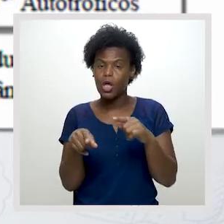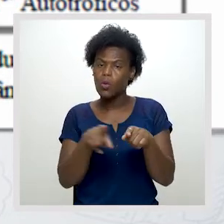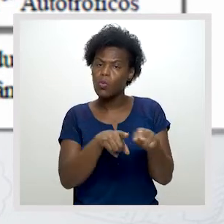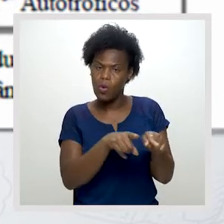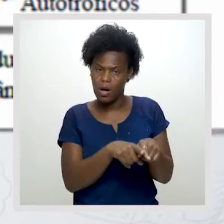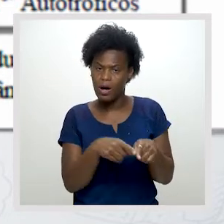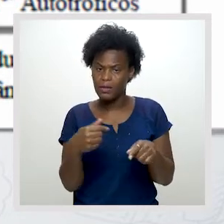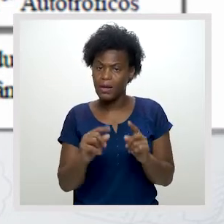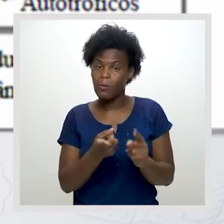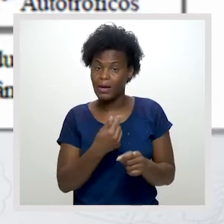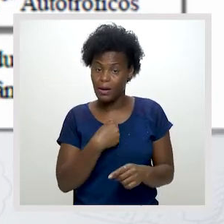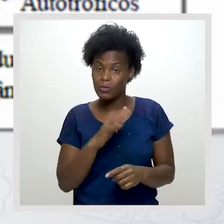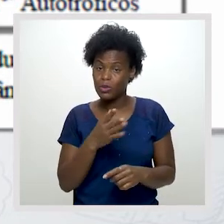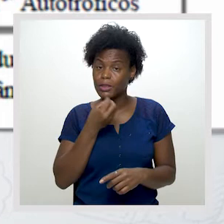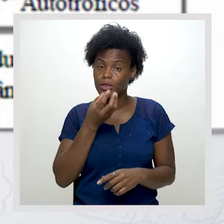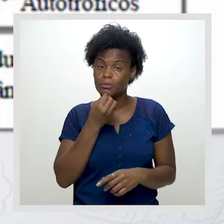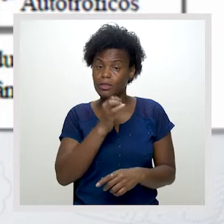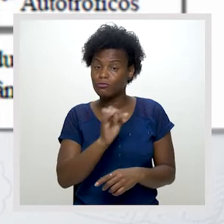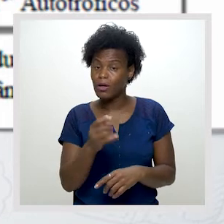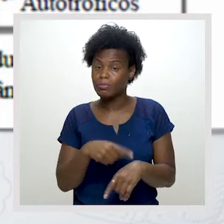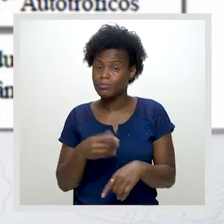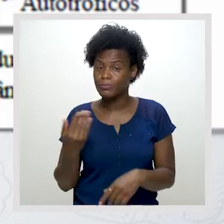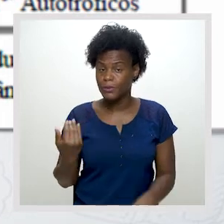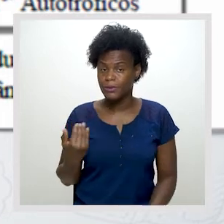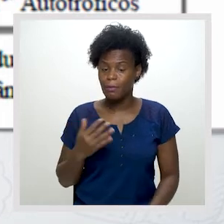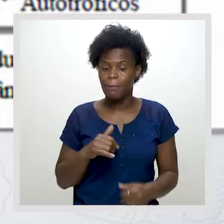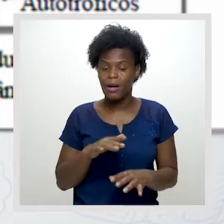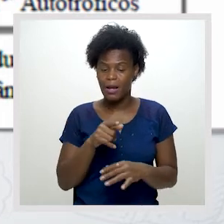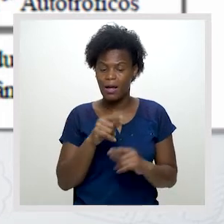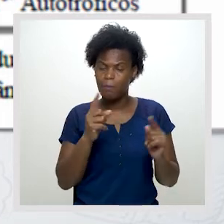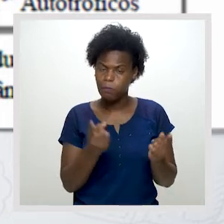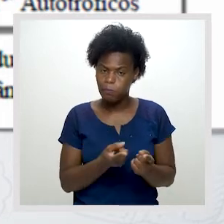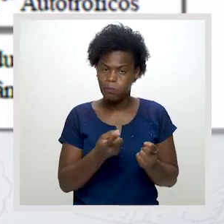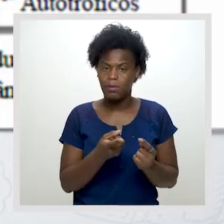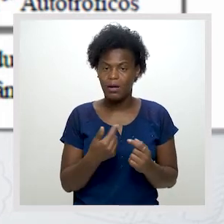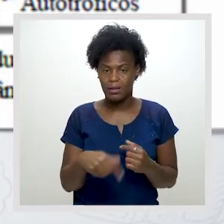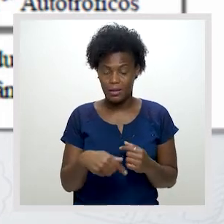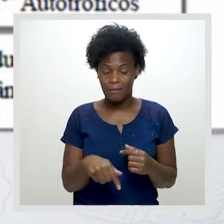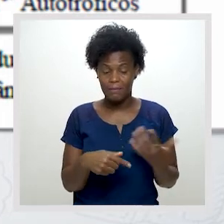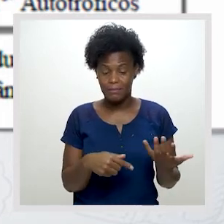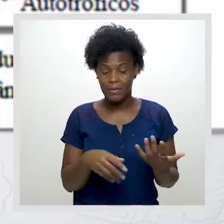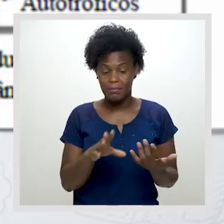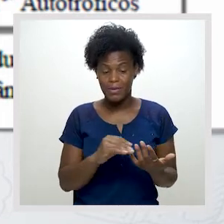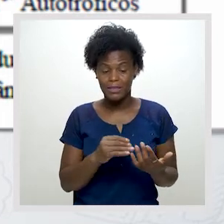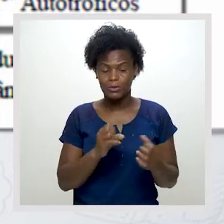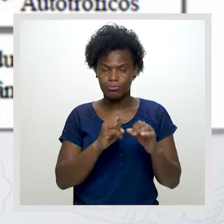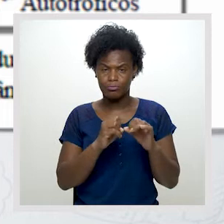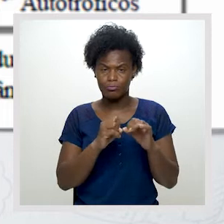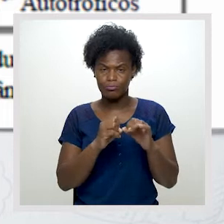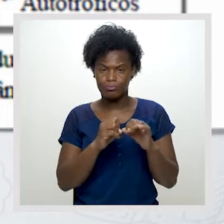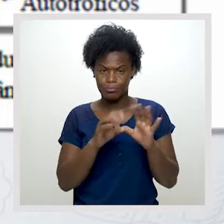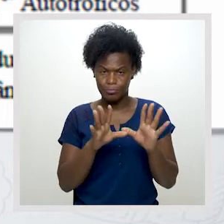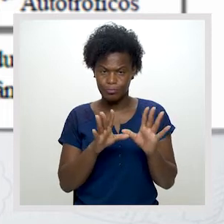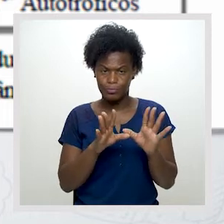igualzinho que eu acabei de explicar há bocado, só que está de uma forma mais resumida e mais explícita, acho